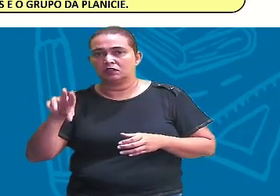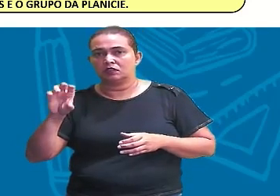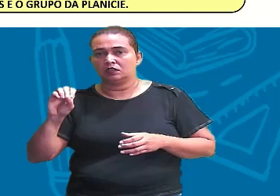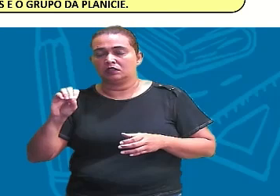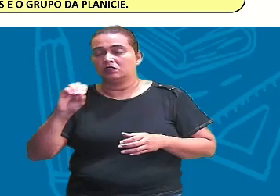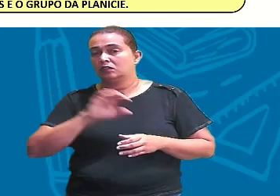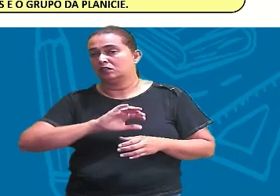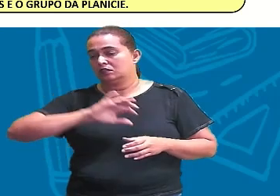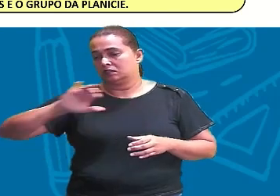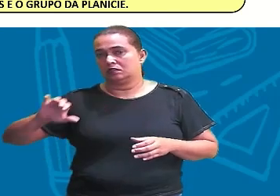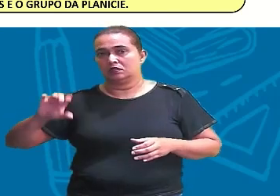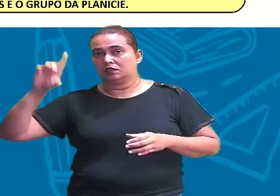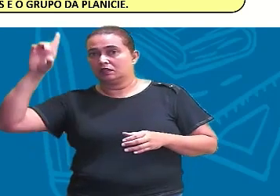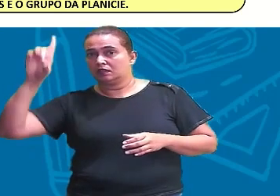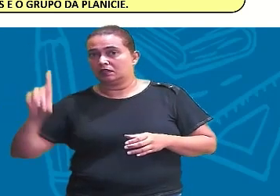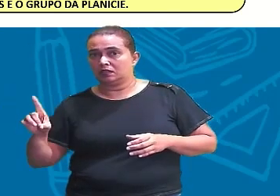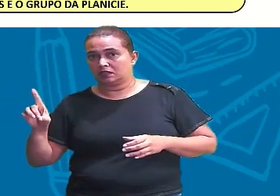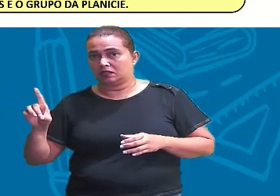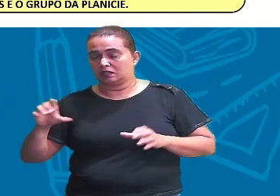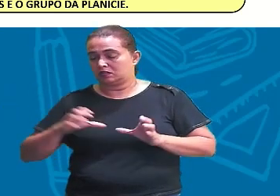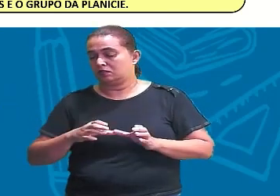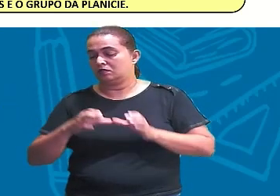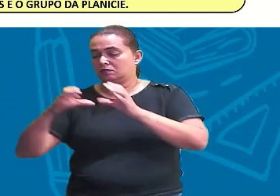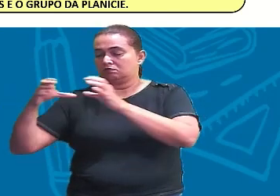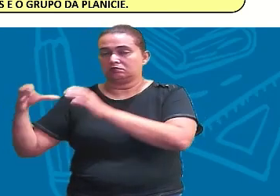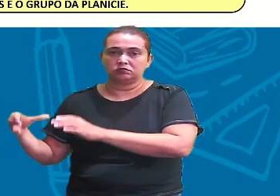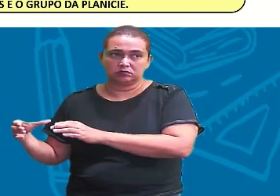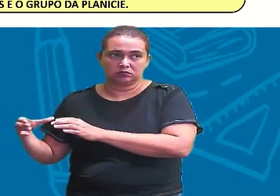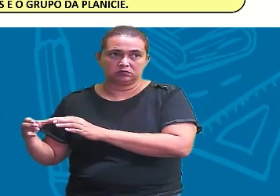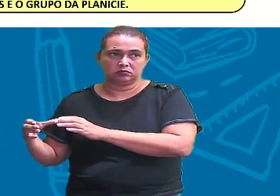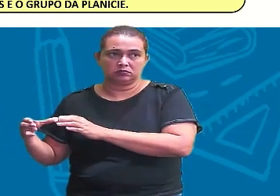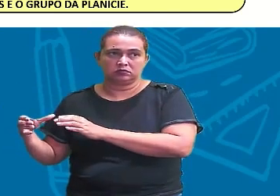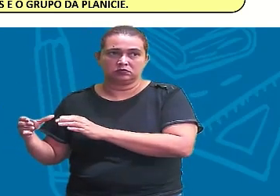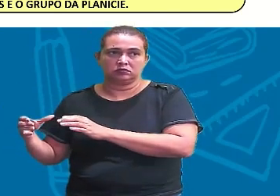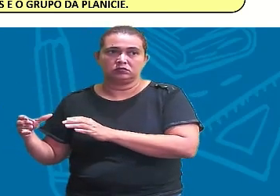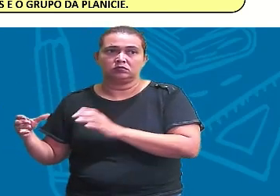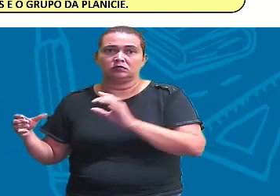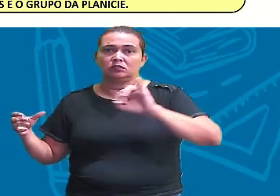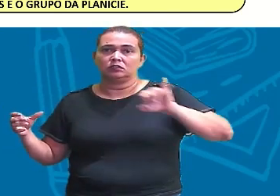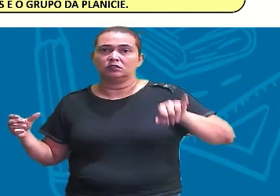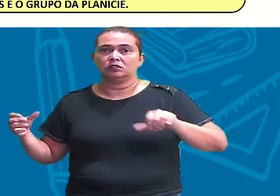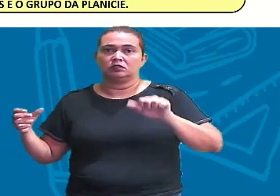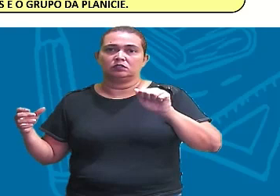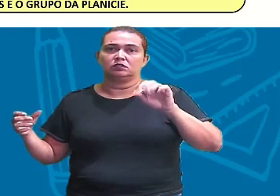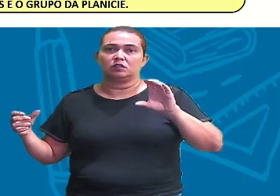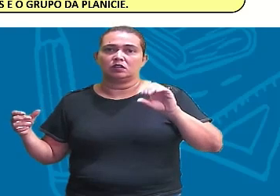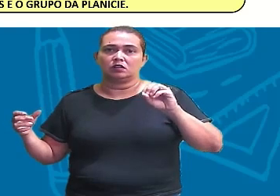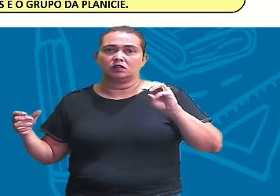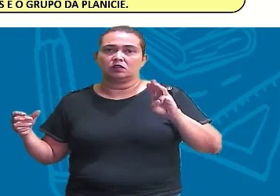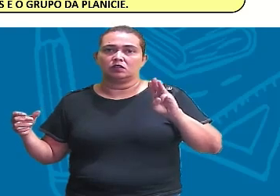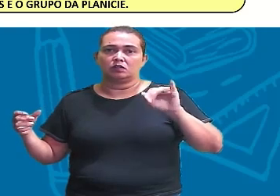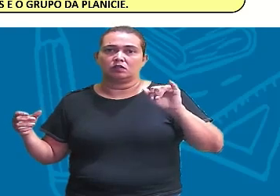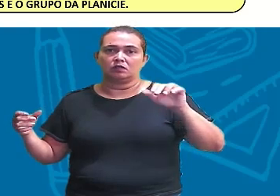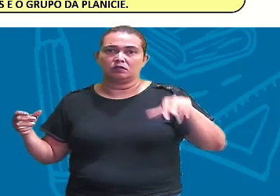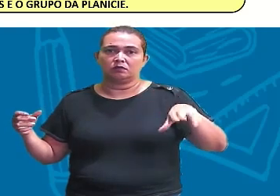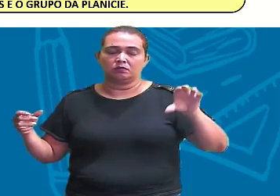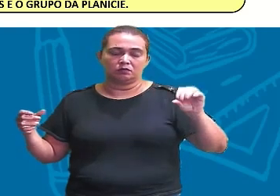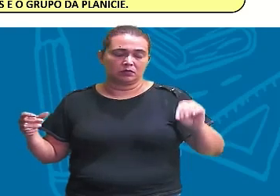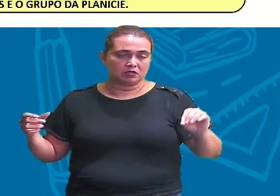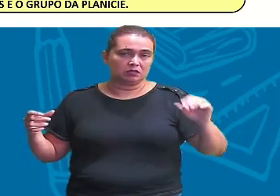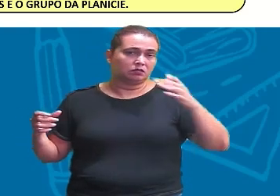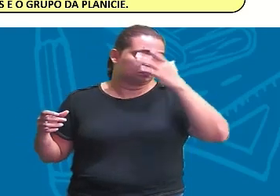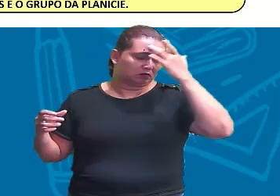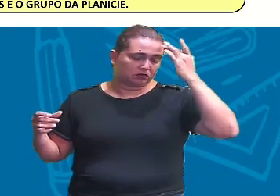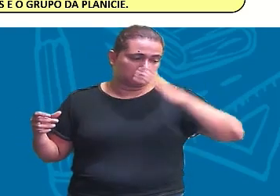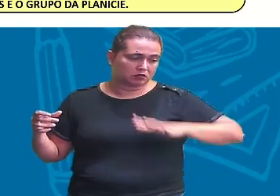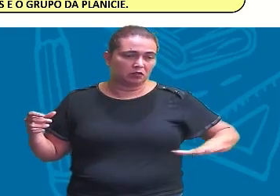lado direito da reunião. Daí vem o que nós chamamos de direita. Os jacobinos, né, que era a população